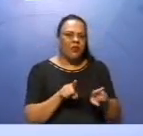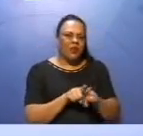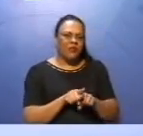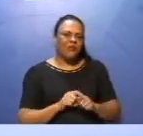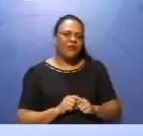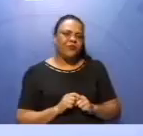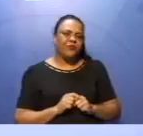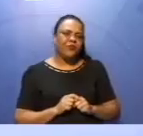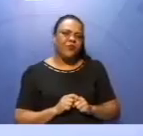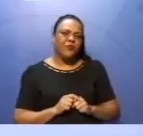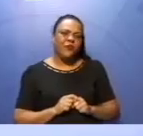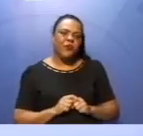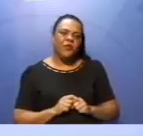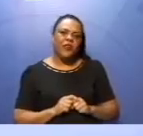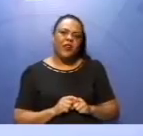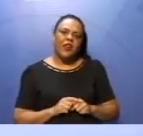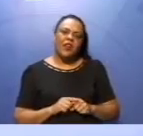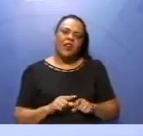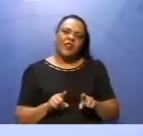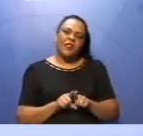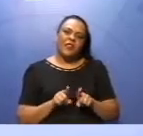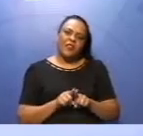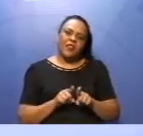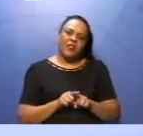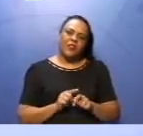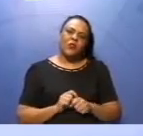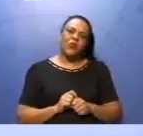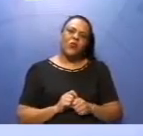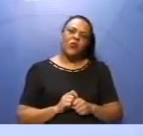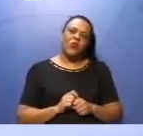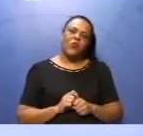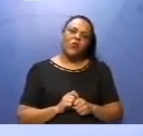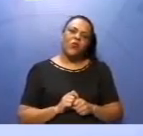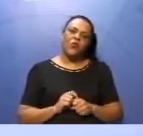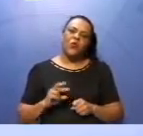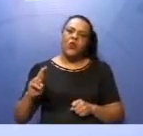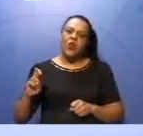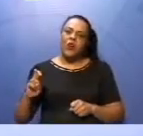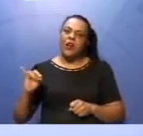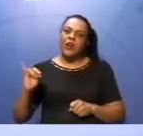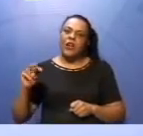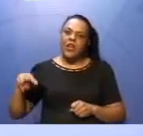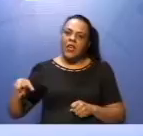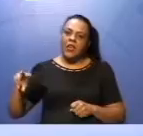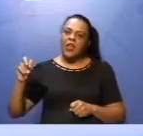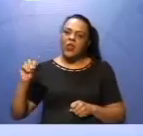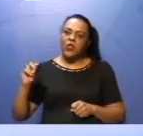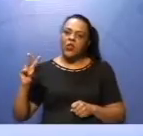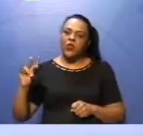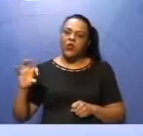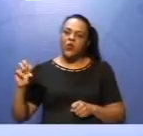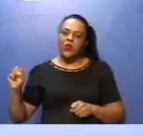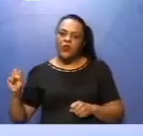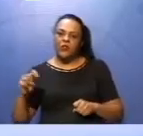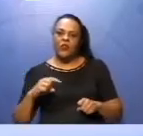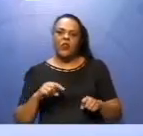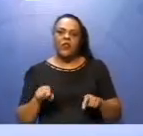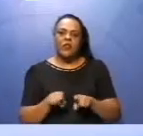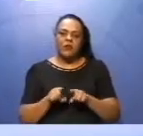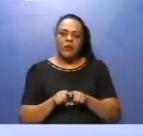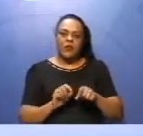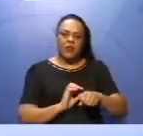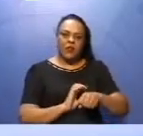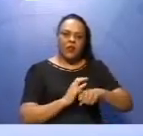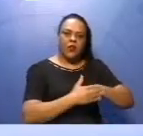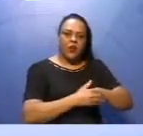pelo rinovírus e coronavírus, que é um parente, né? Pertence à mesma família do Covid-19,